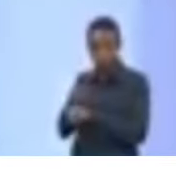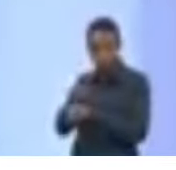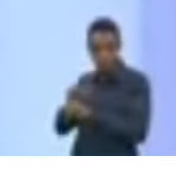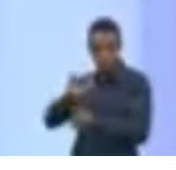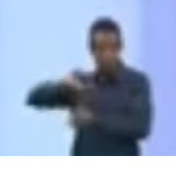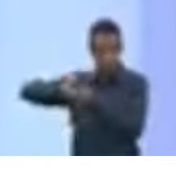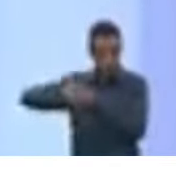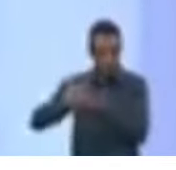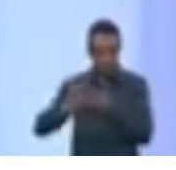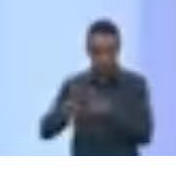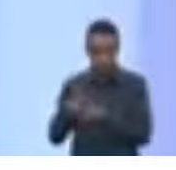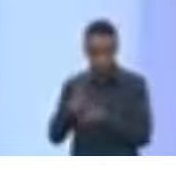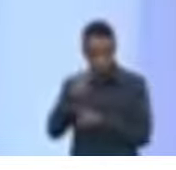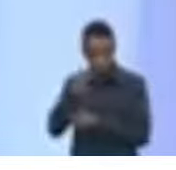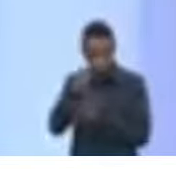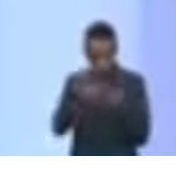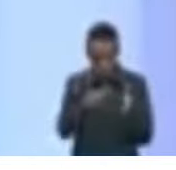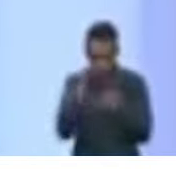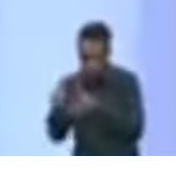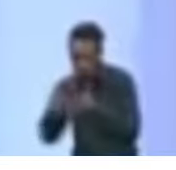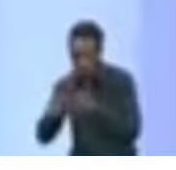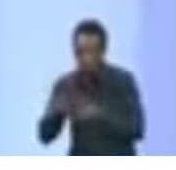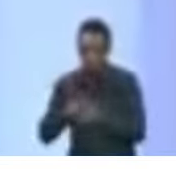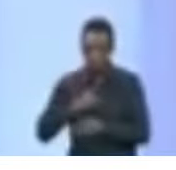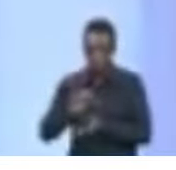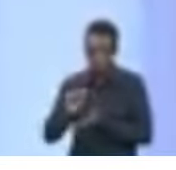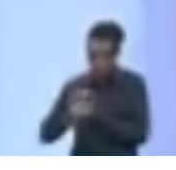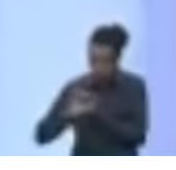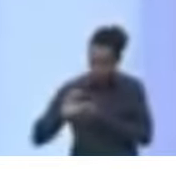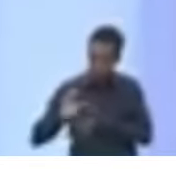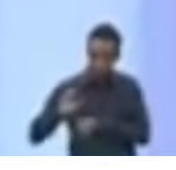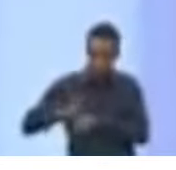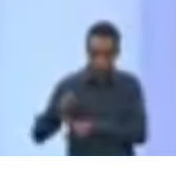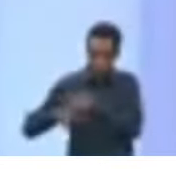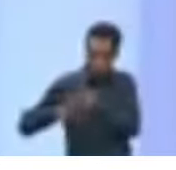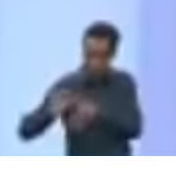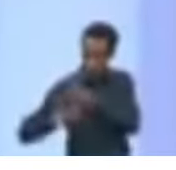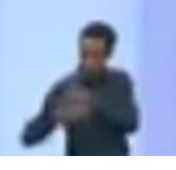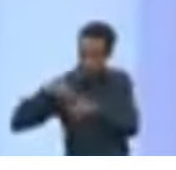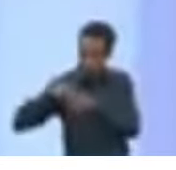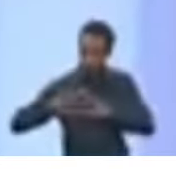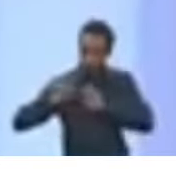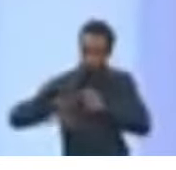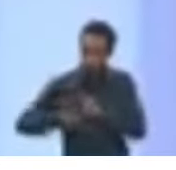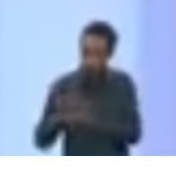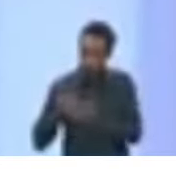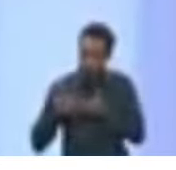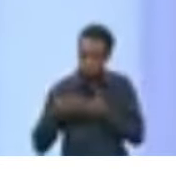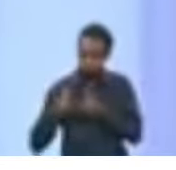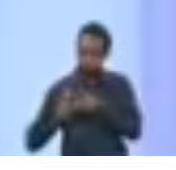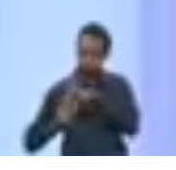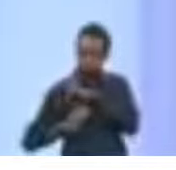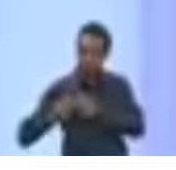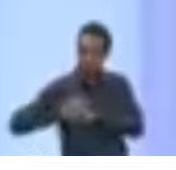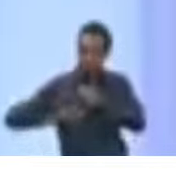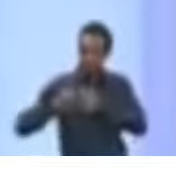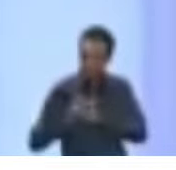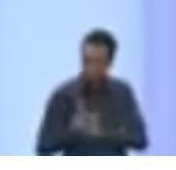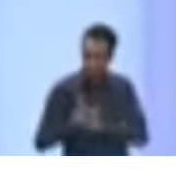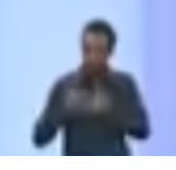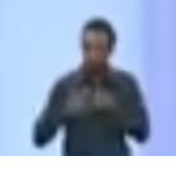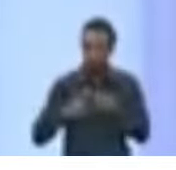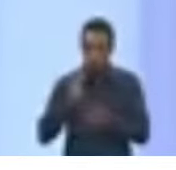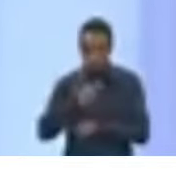qualificação, acompanhamento e microcrédito, para que ela possa empreender dentro de casa. É a liberdade econômica que as